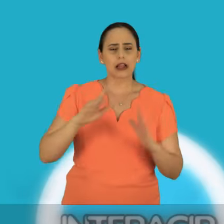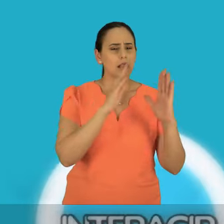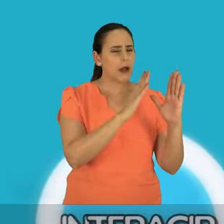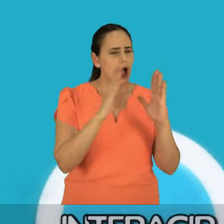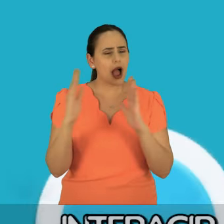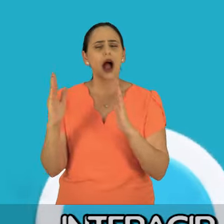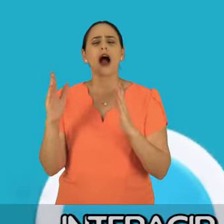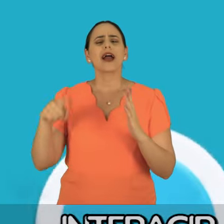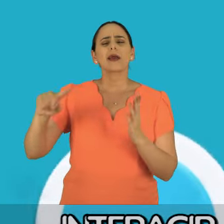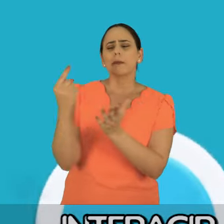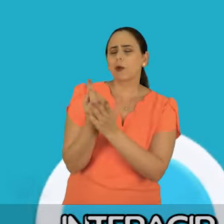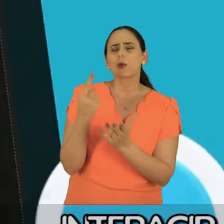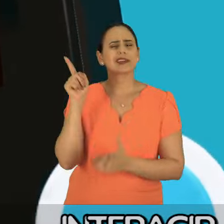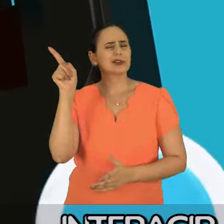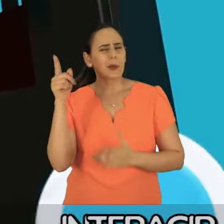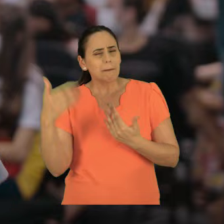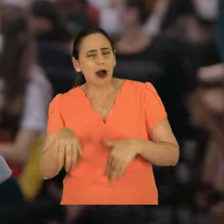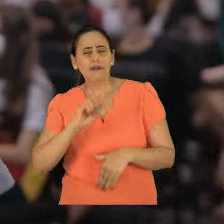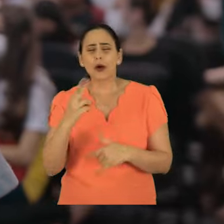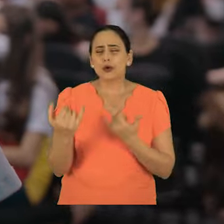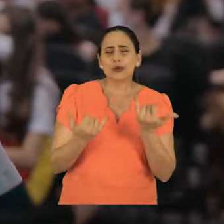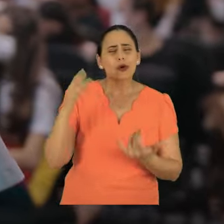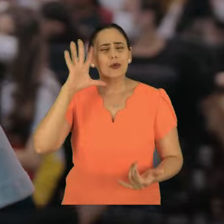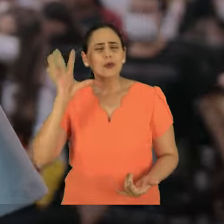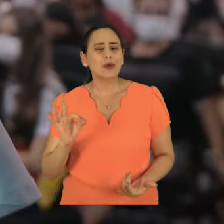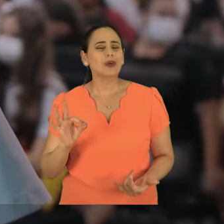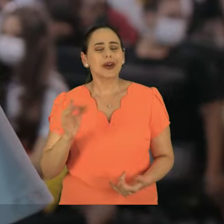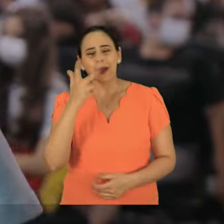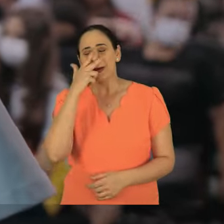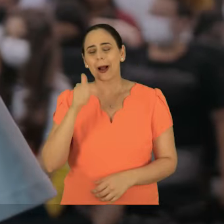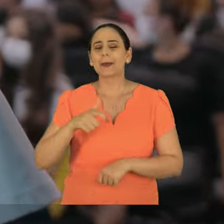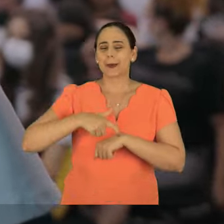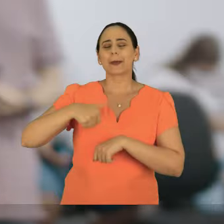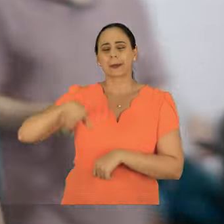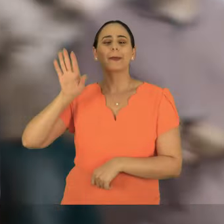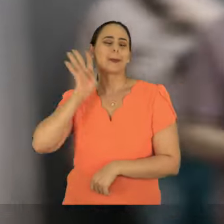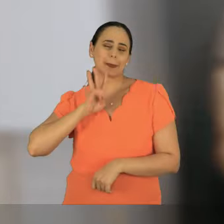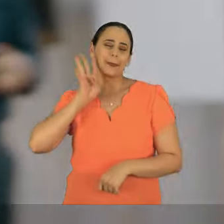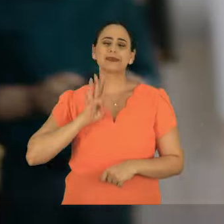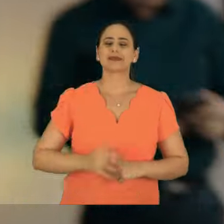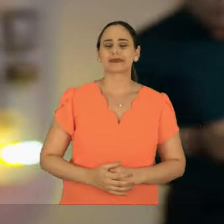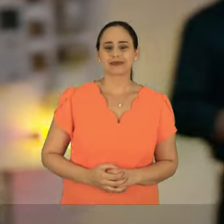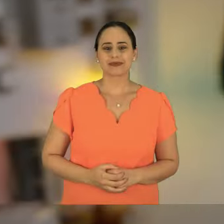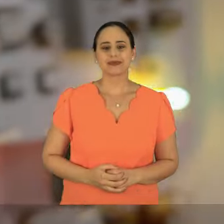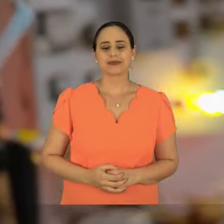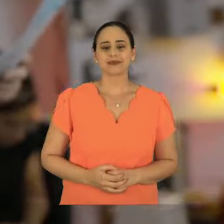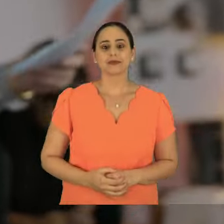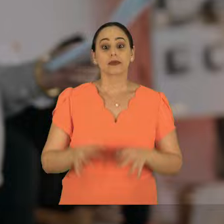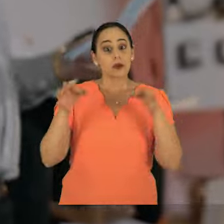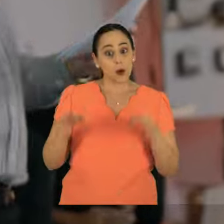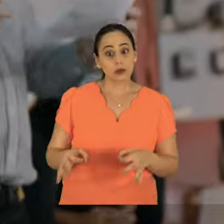engraçado. Tudo que eles passaram, eles... Mas isso é uma prova ou um jogo, professor? Eu não estou entendendo. E eu acho que foi a parte mais